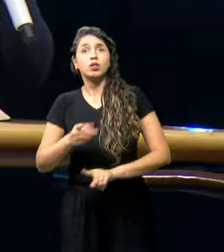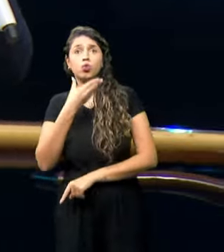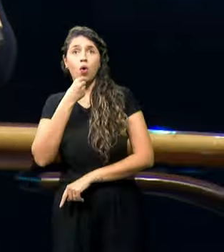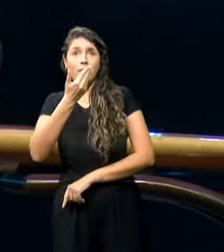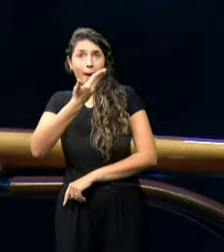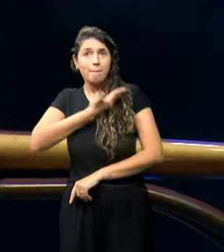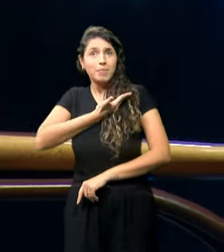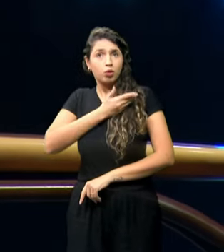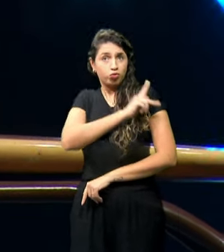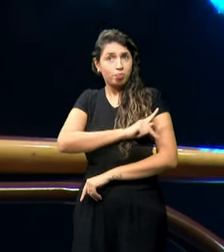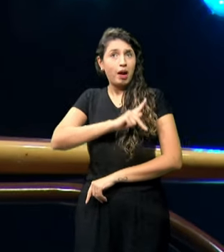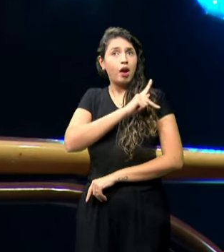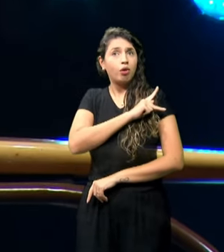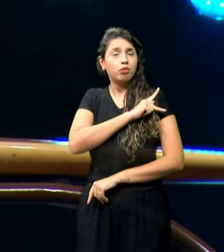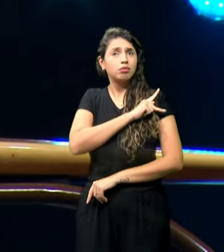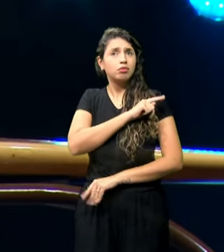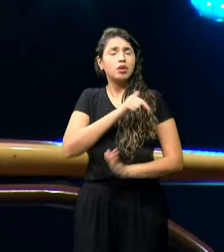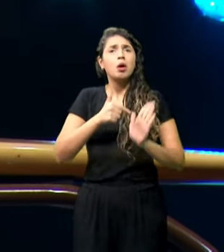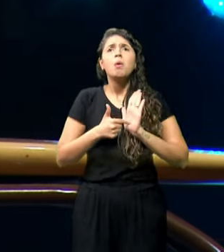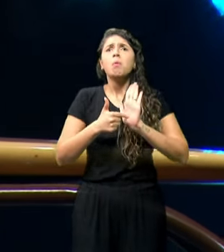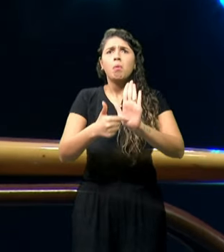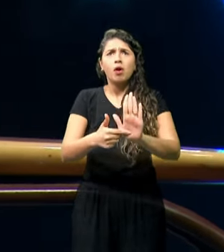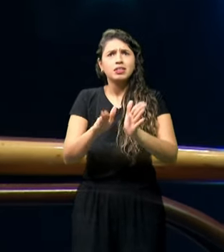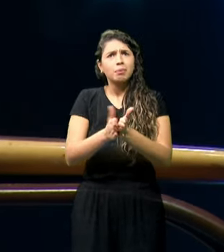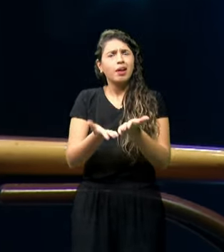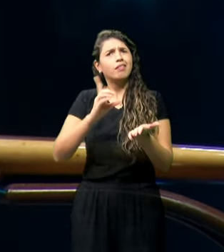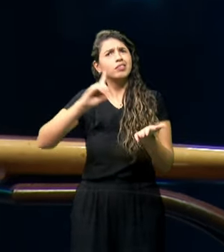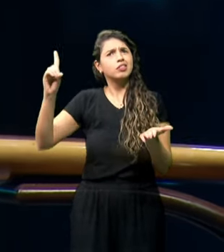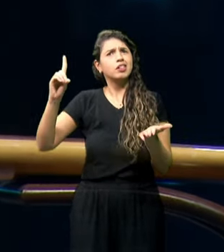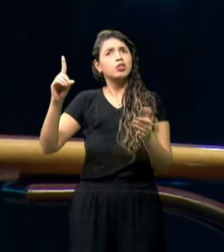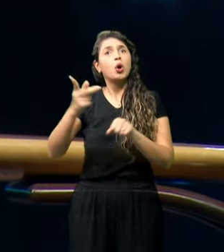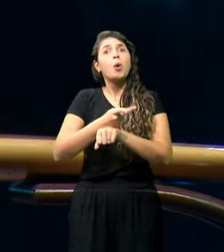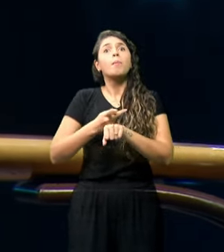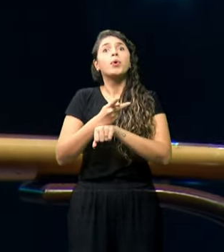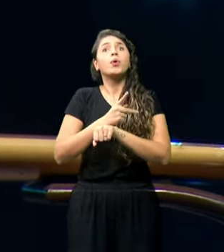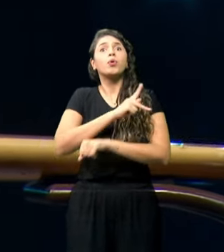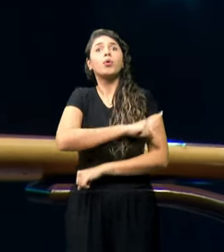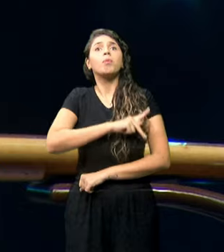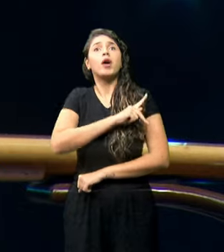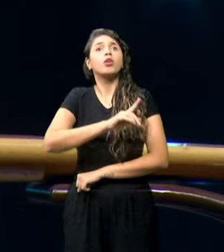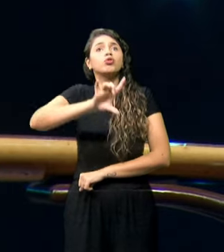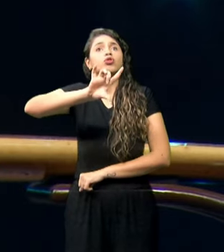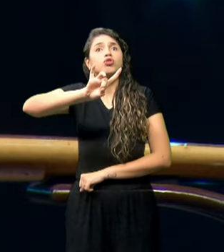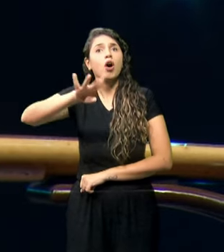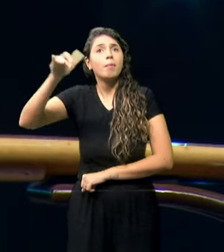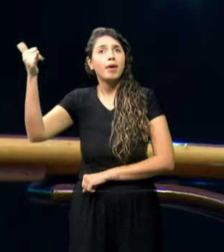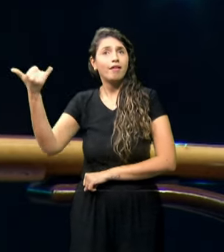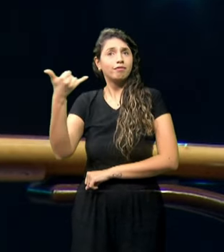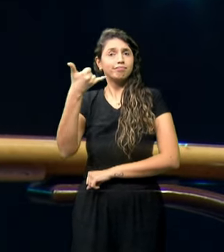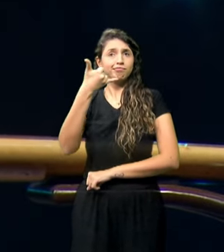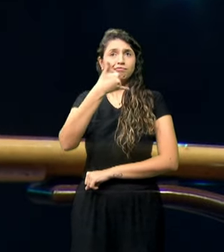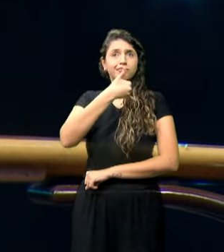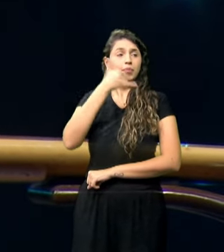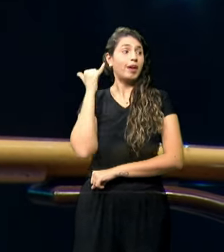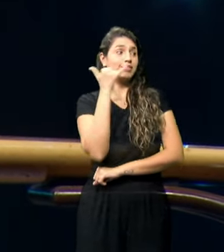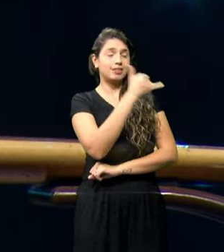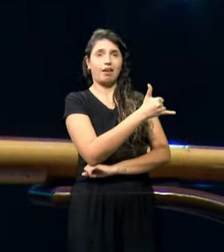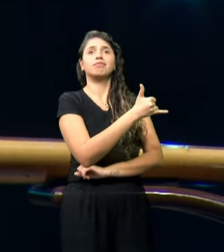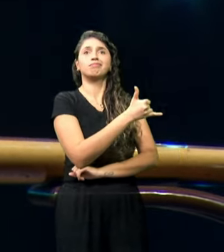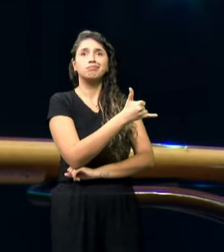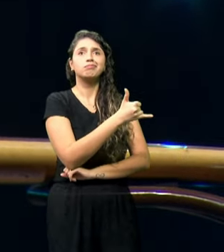mencionado na Bíblia. Procurou Paulo só para contar anedota gospel. Sem maldade.